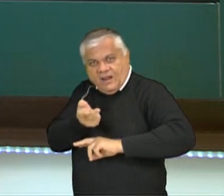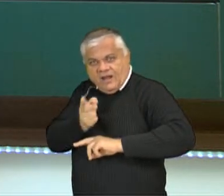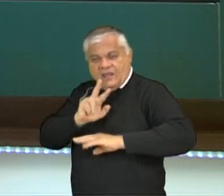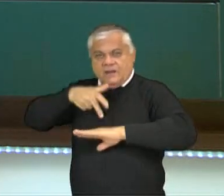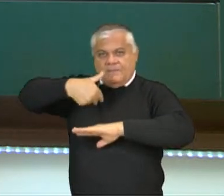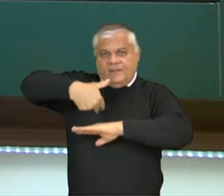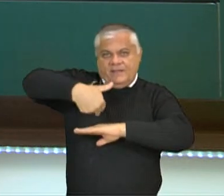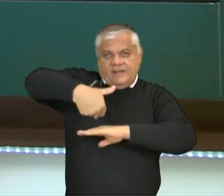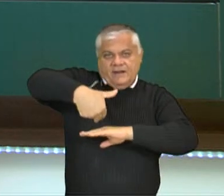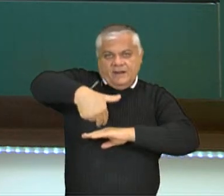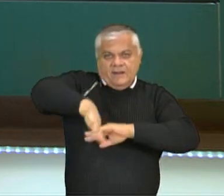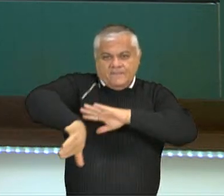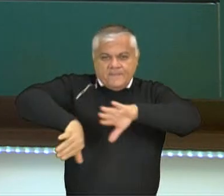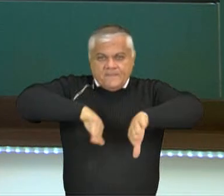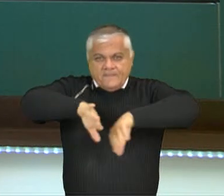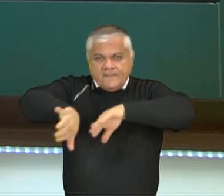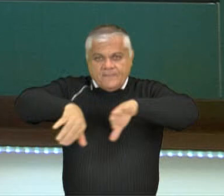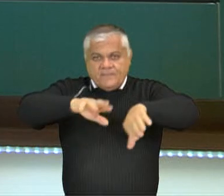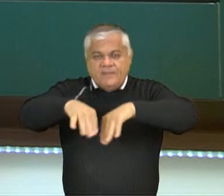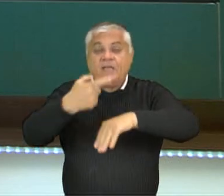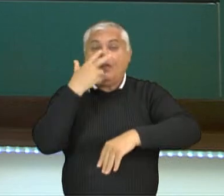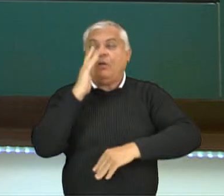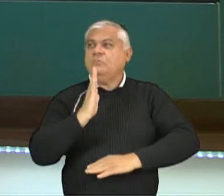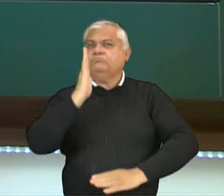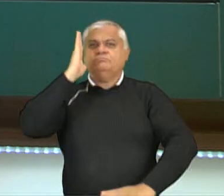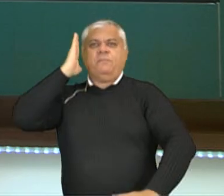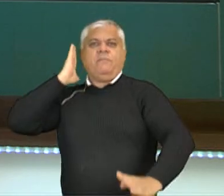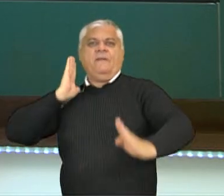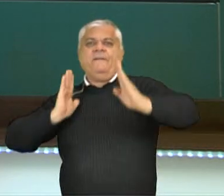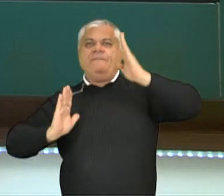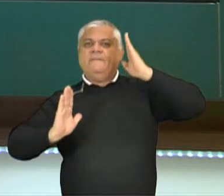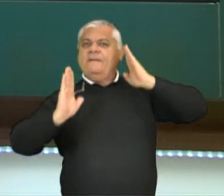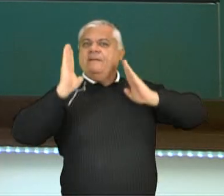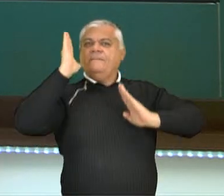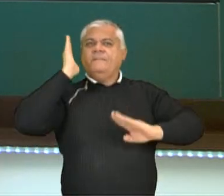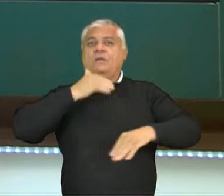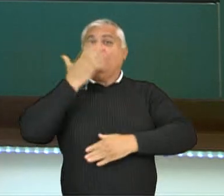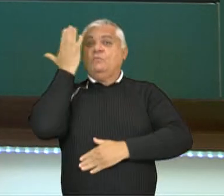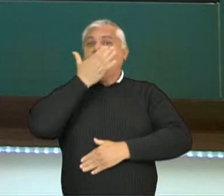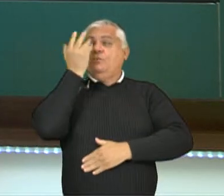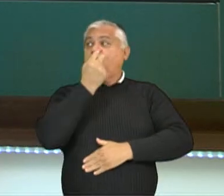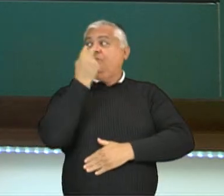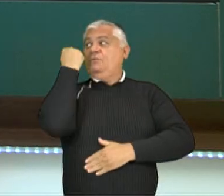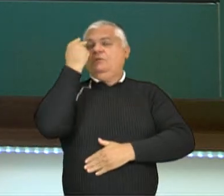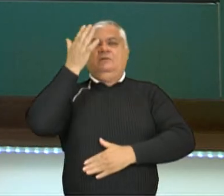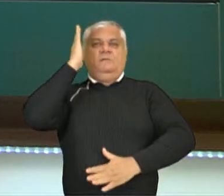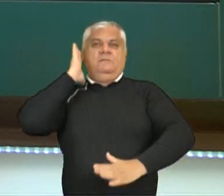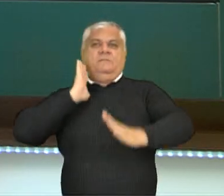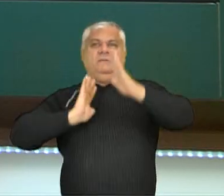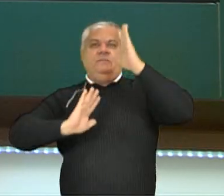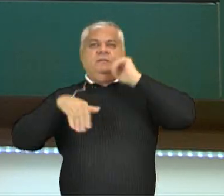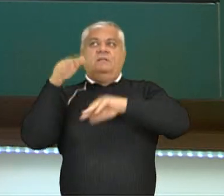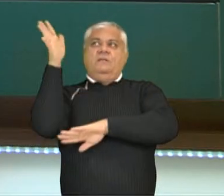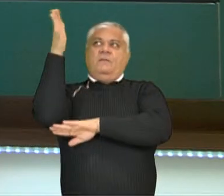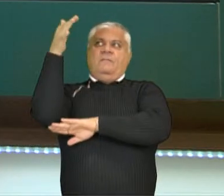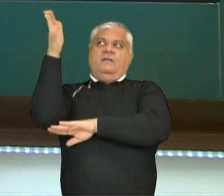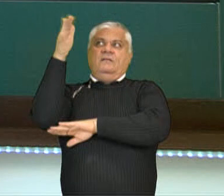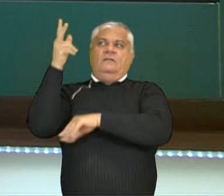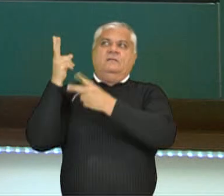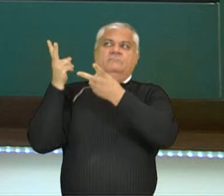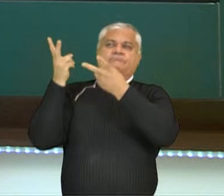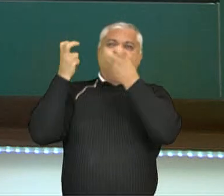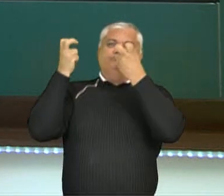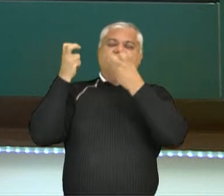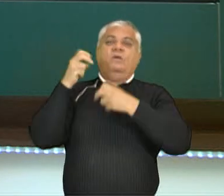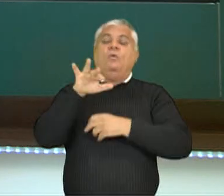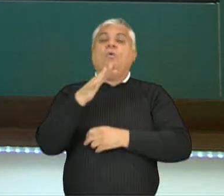É a mesma coisa quando eles estão nadando de costas, né? Então, eles estão nadando costas e eles observam. Às vezes tem uma bandeirinha ou então a